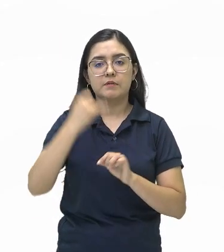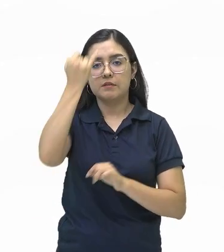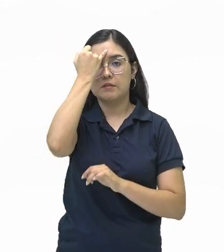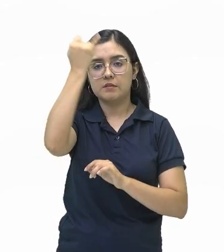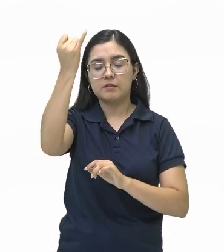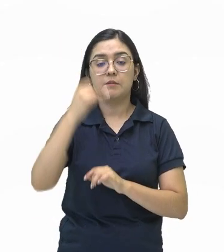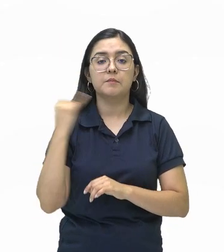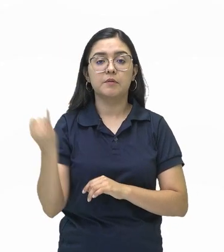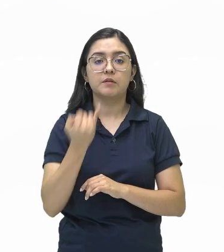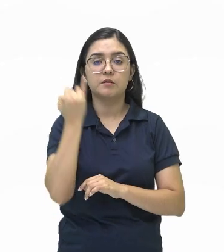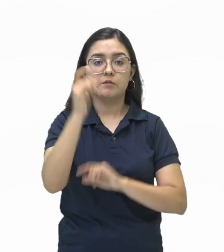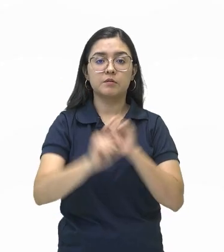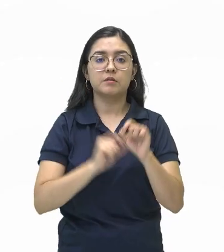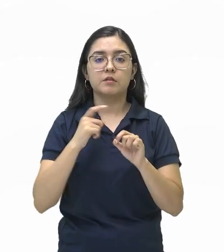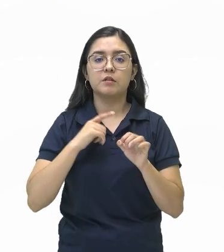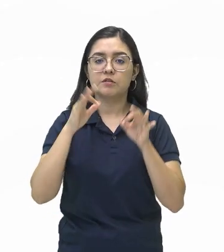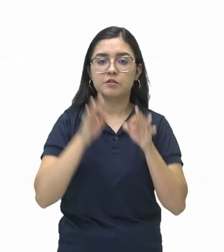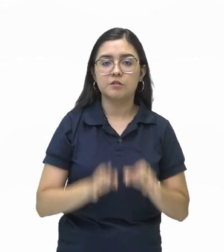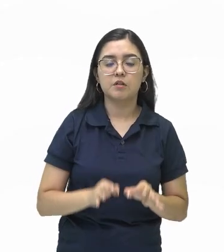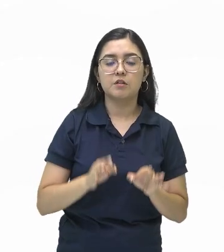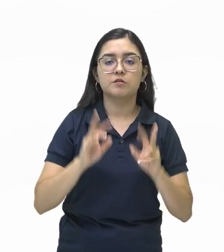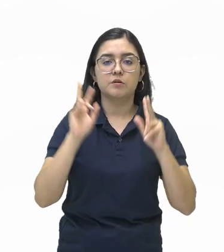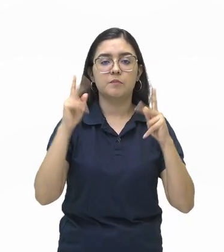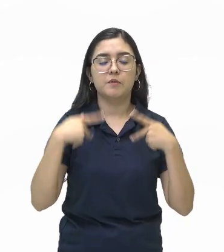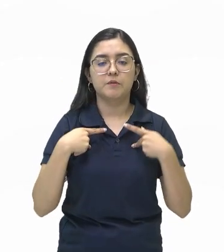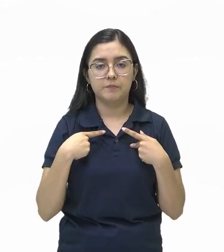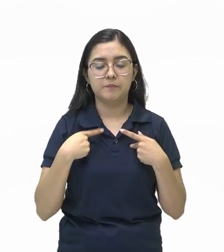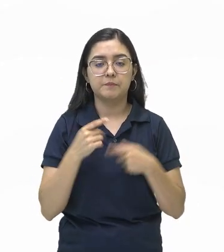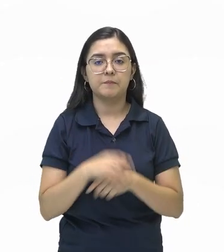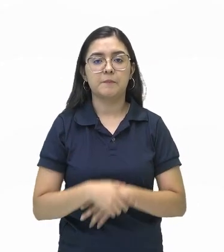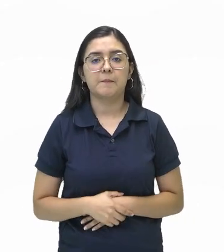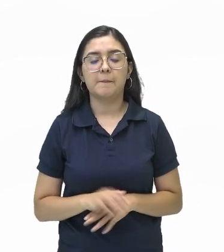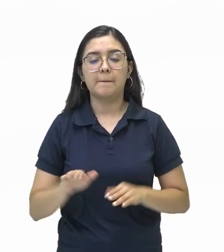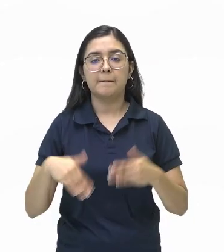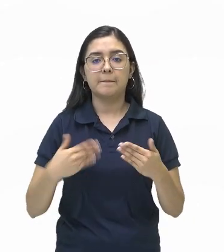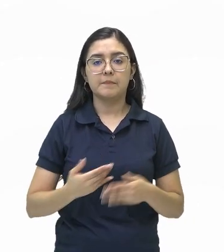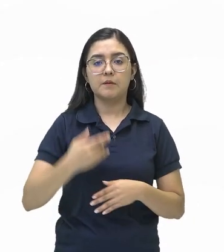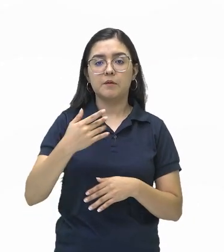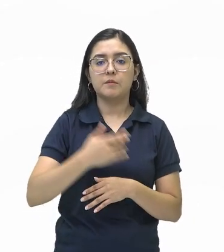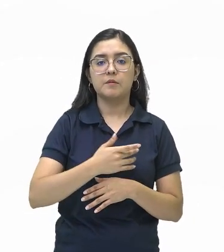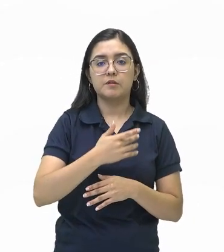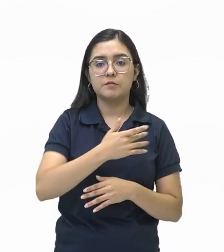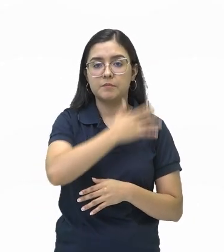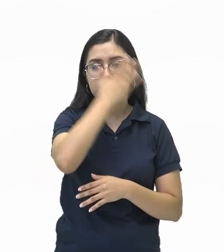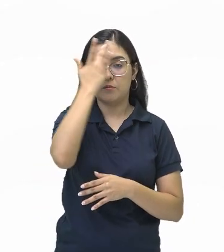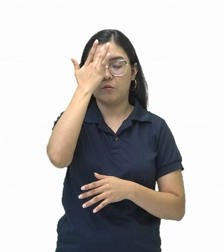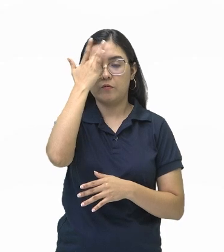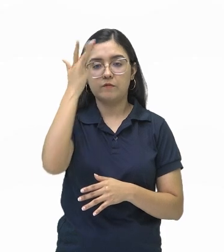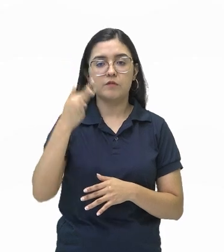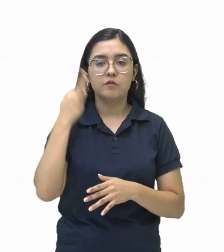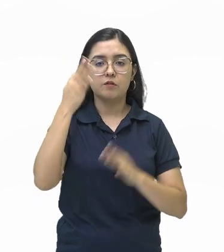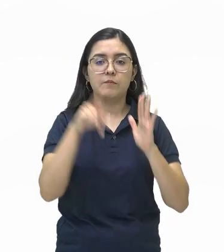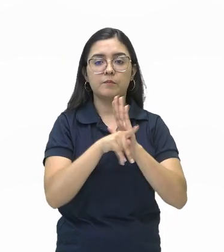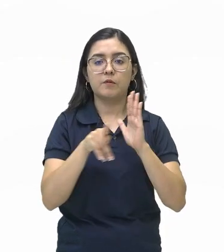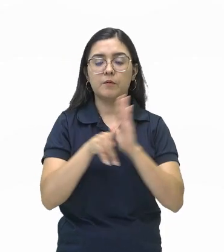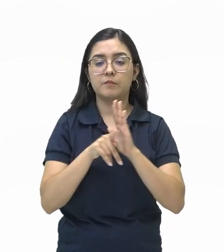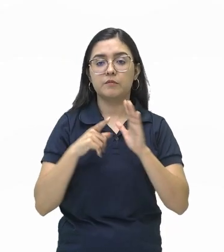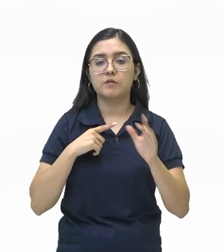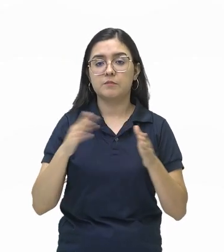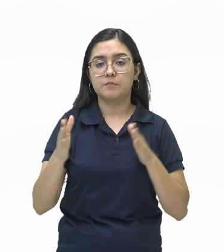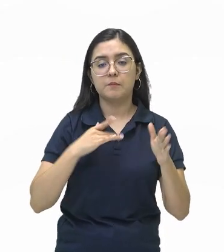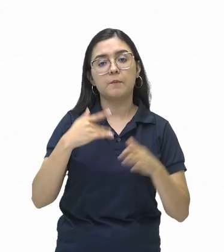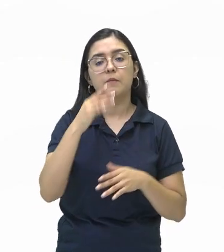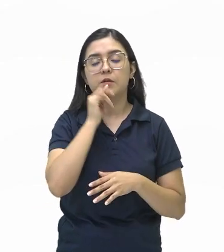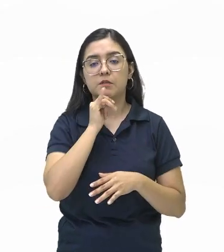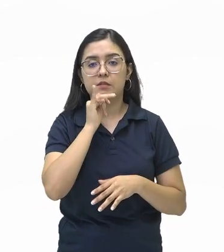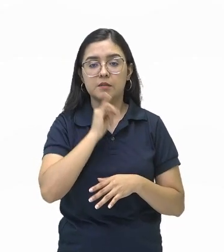da importância da dignidade humana, tá? Então, os pensadores desse período aí, né, na França, por